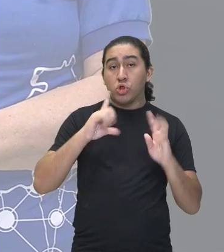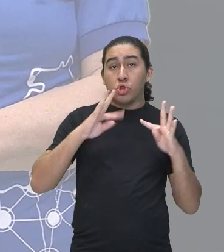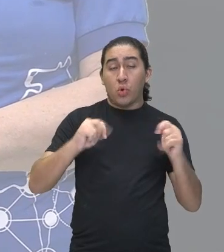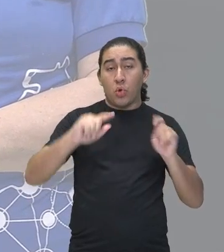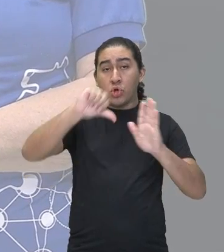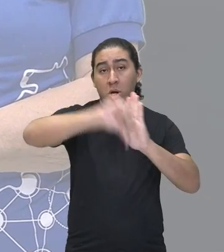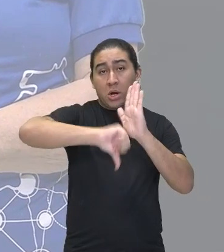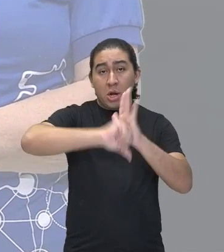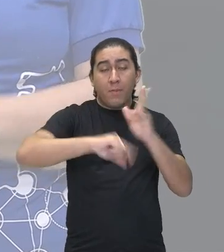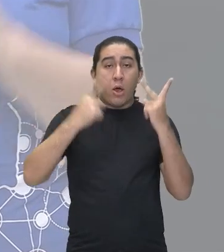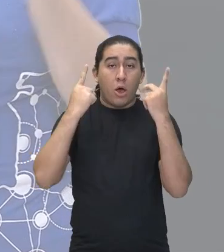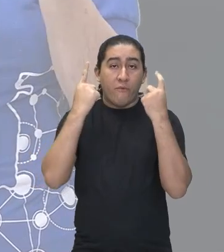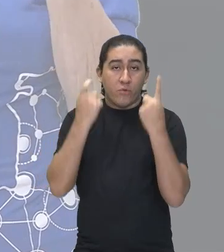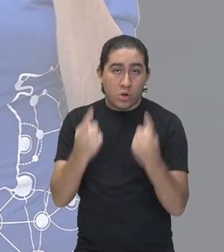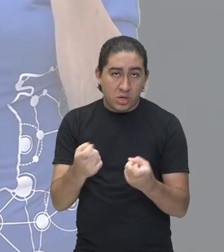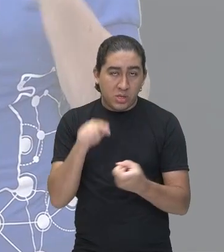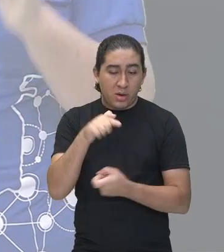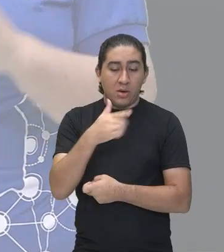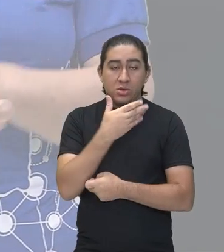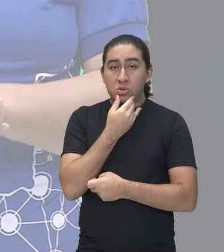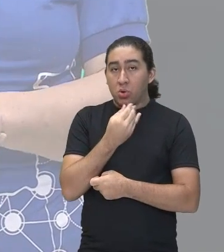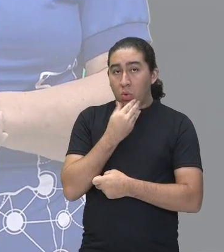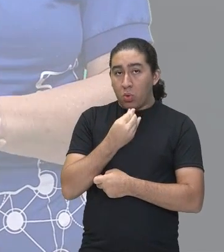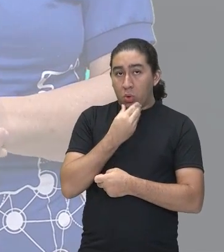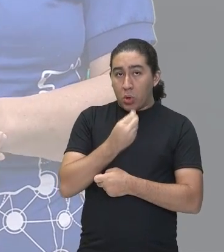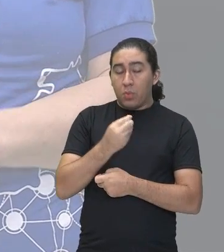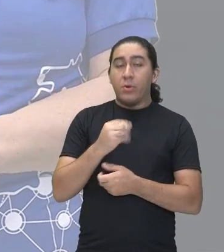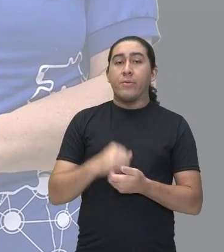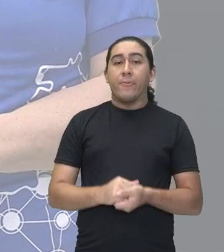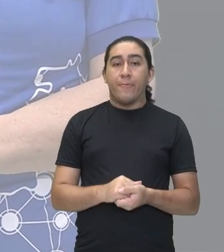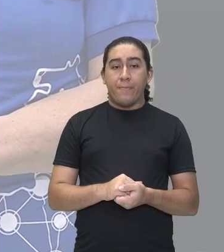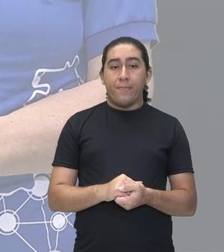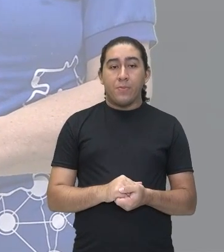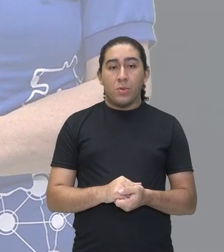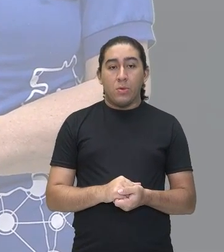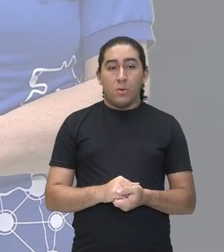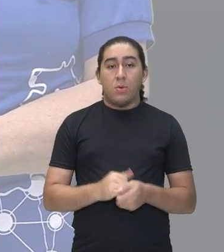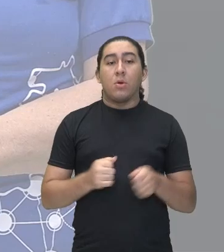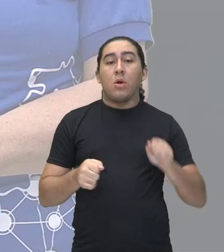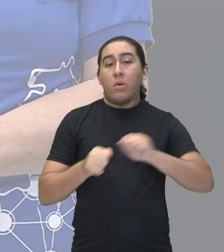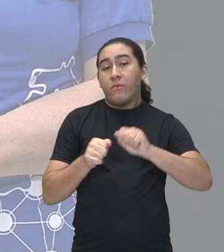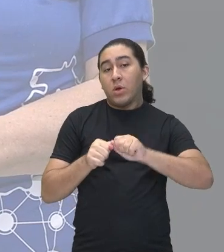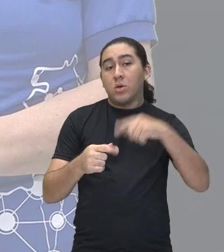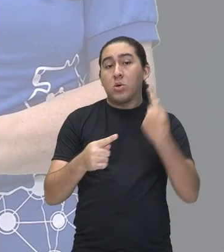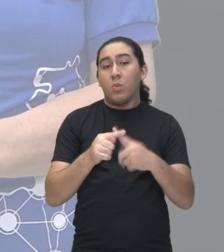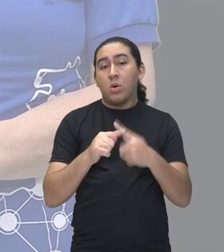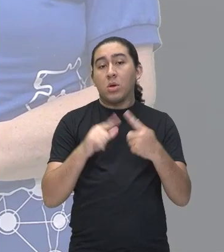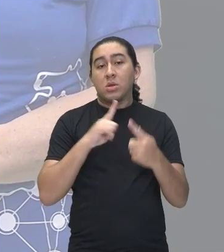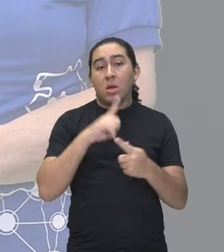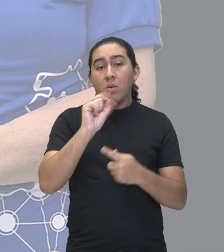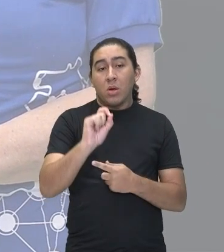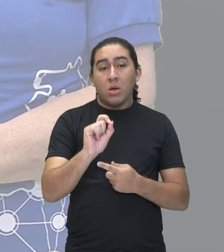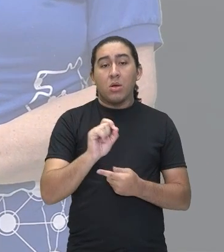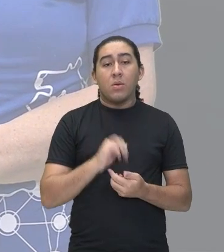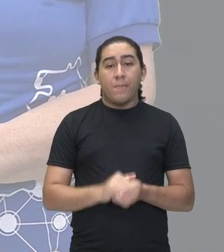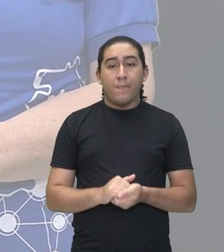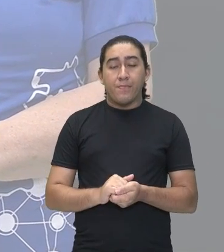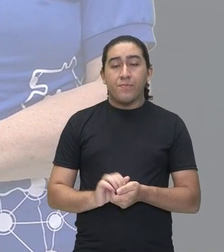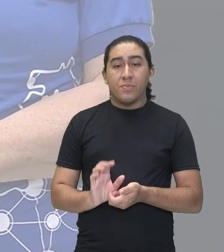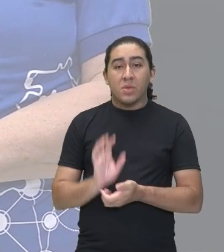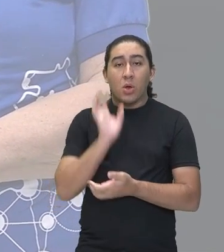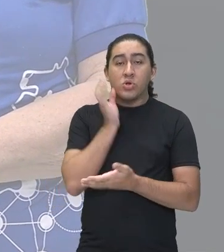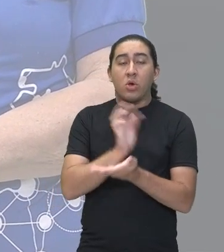e violências que fanfarrão, lembra quem é fanfarrão? Executou por causa de uma cadeia, a que